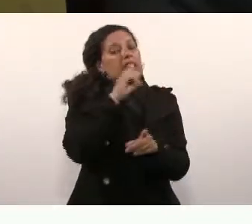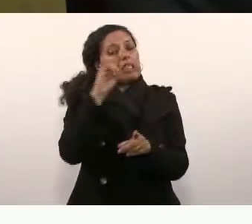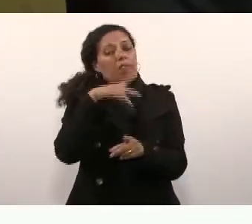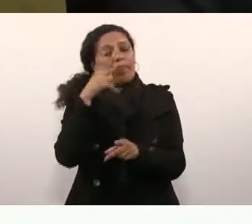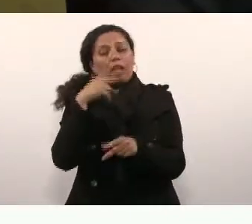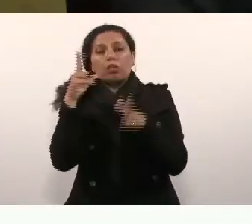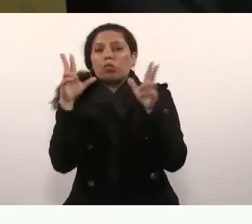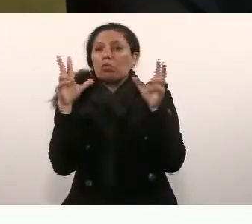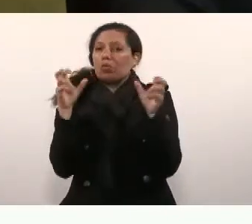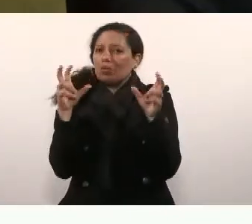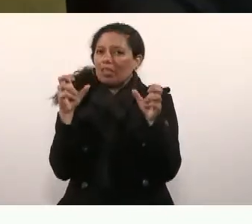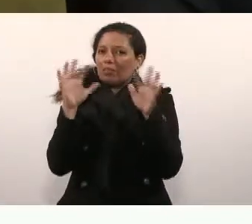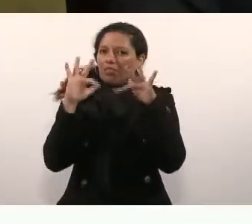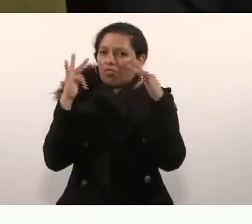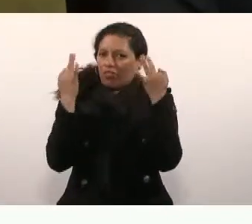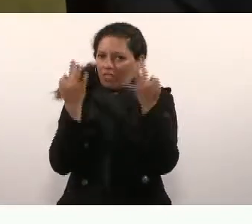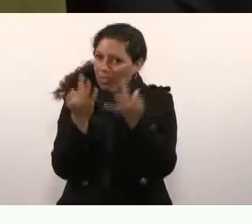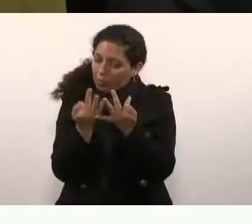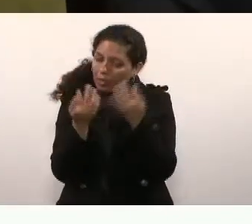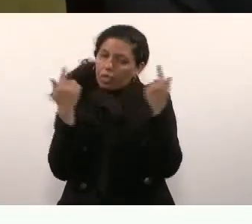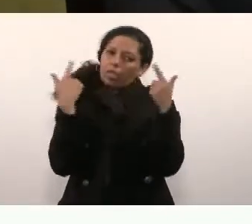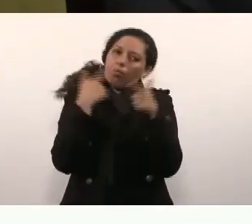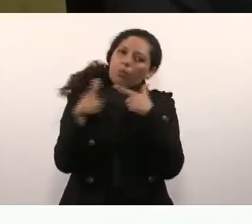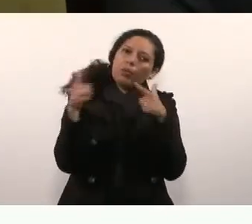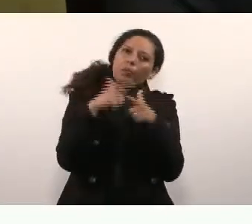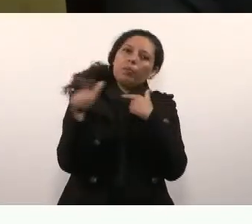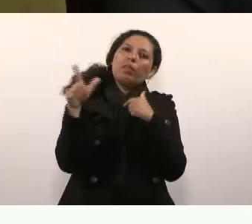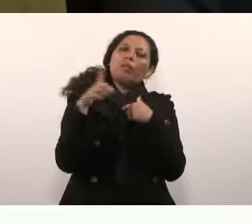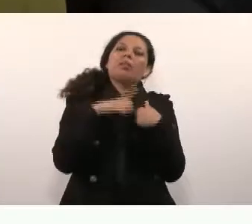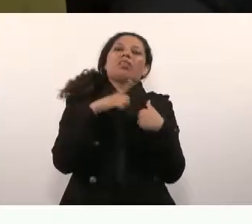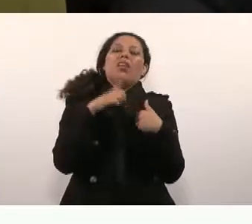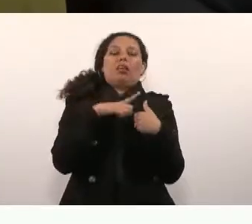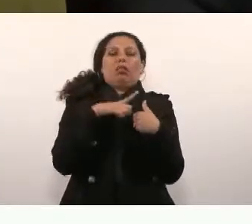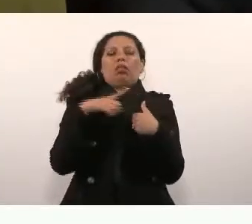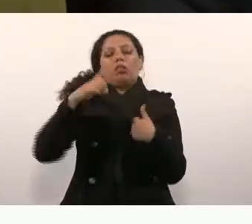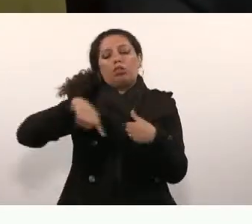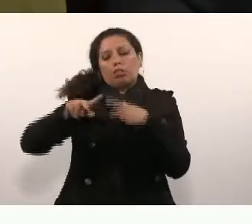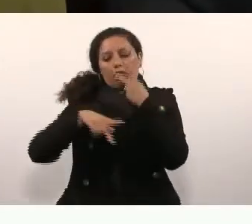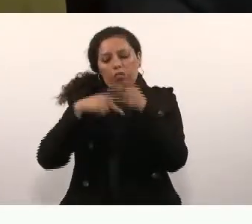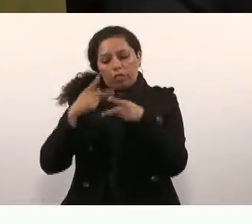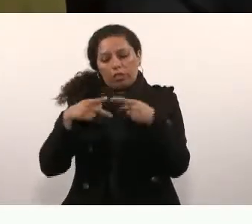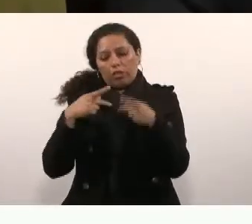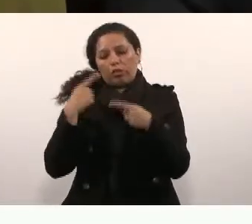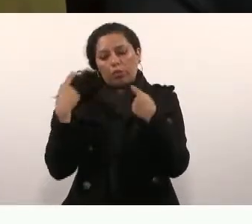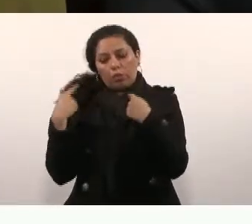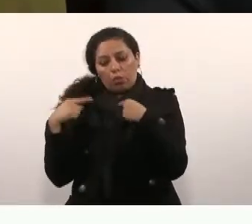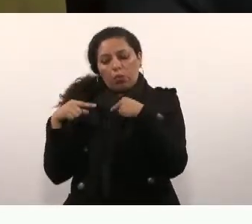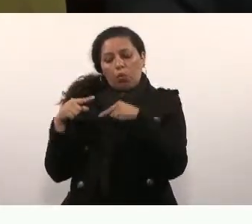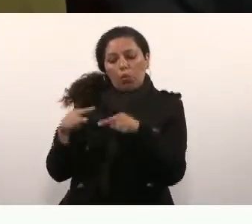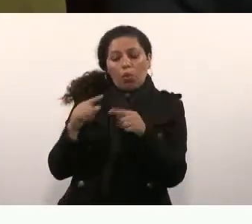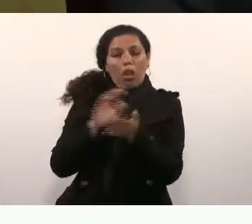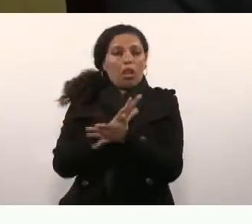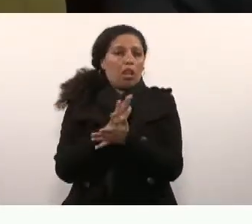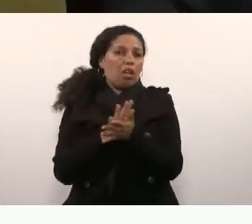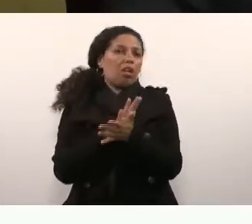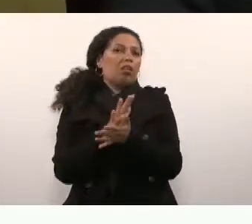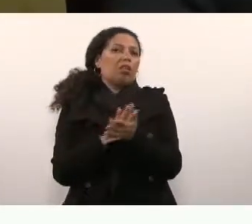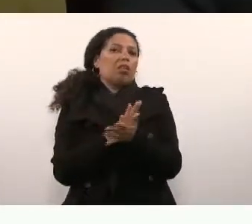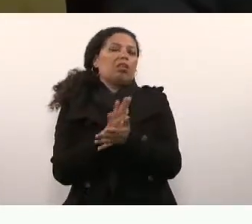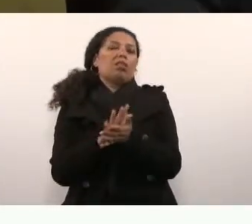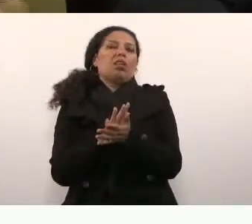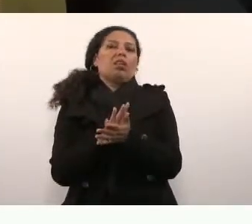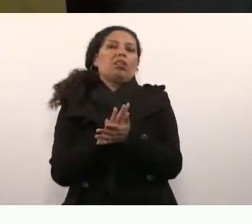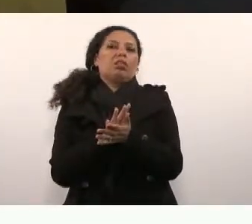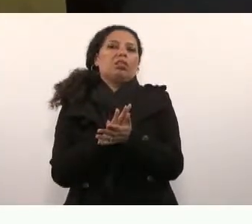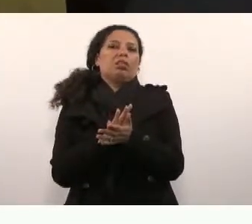questão, e sendo esse o entendimento, que não é um retrocesso, que Valdec foi perfeito, porque isso é que